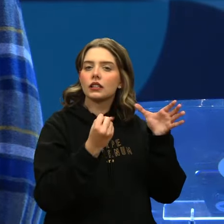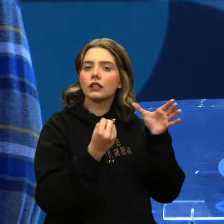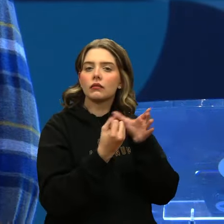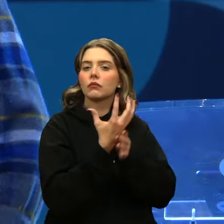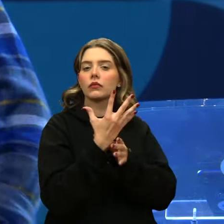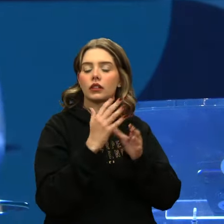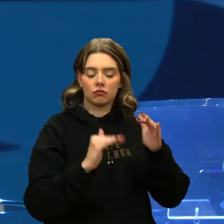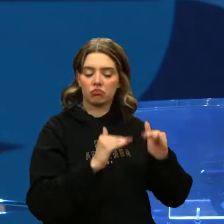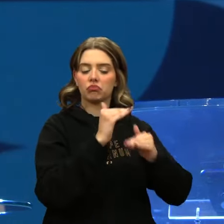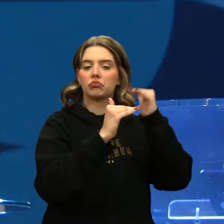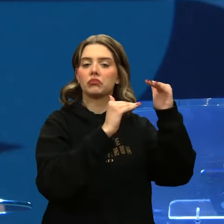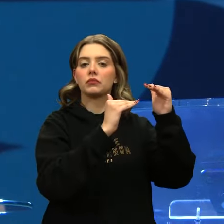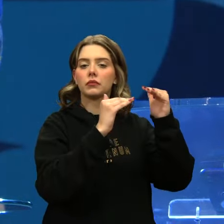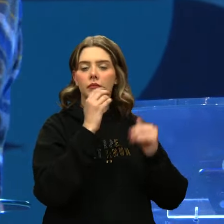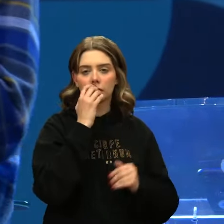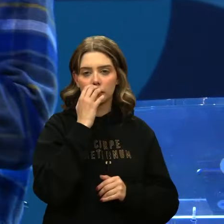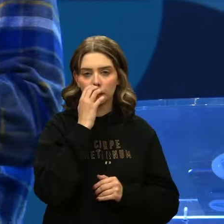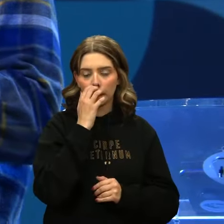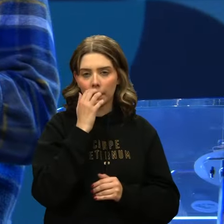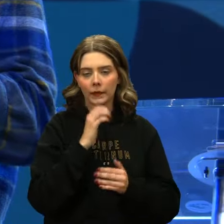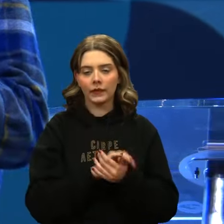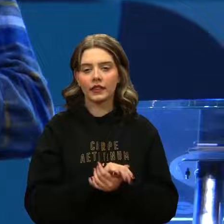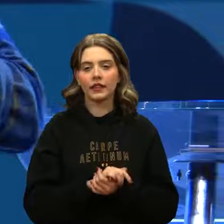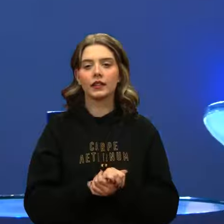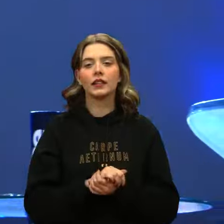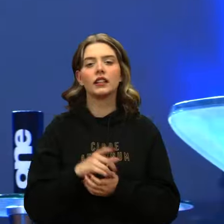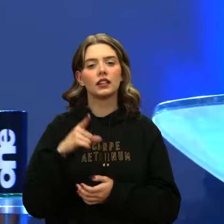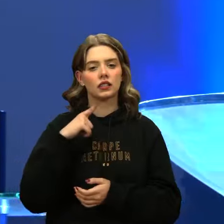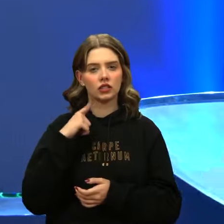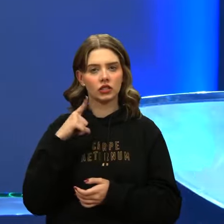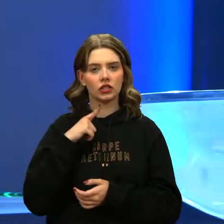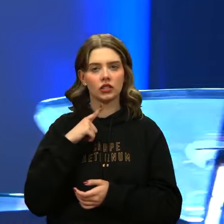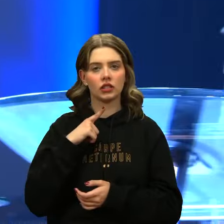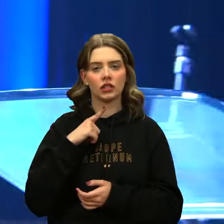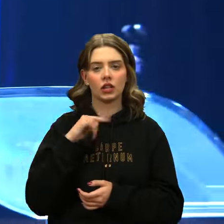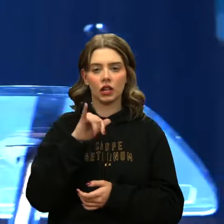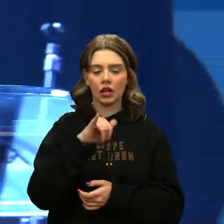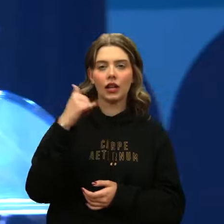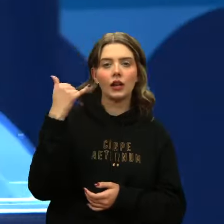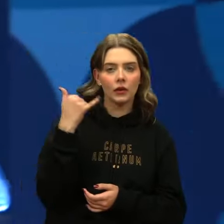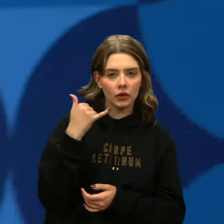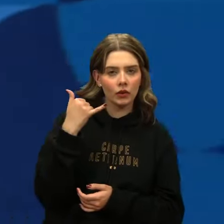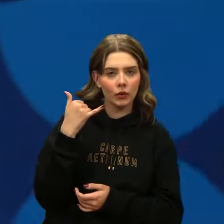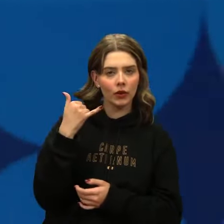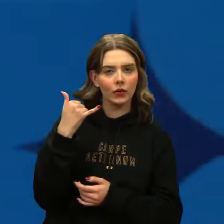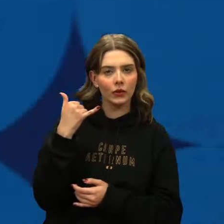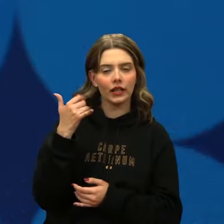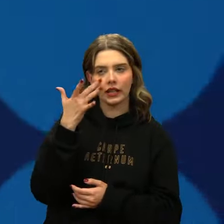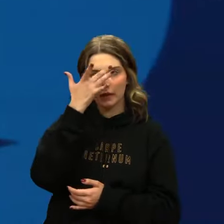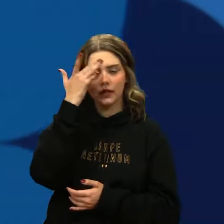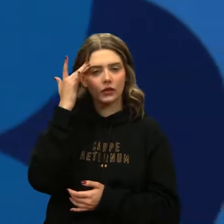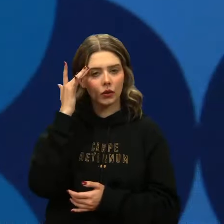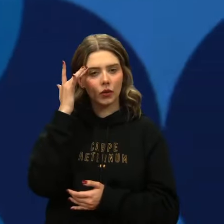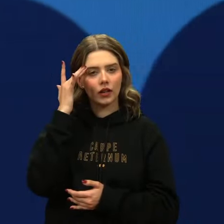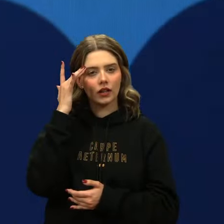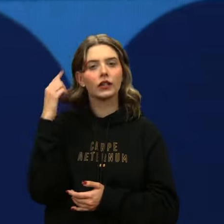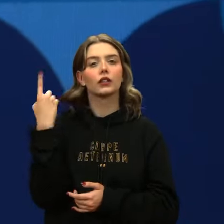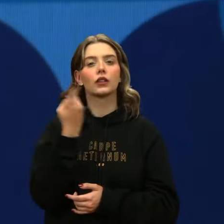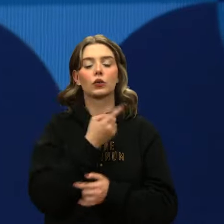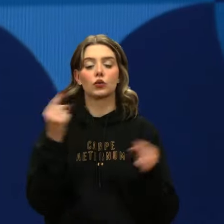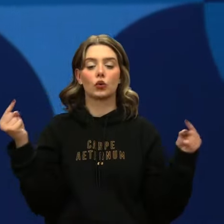fez? Ele conseguiu o contato, né, daqueles que fizeram a ponte para a gente ir lá fazer os treinamentos. Ele foi